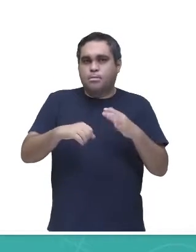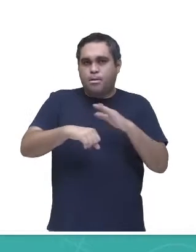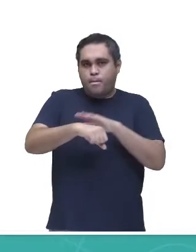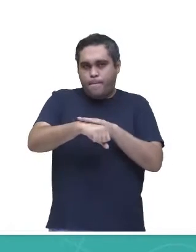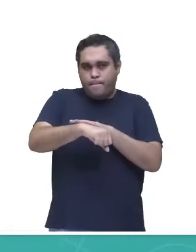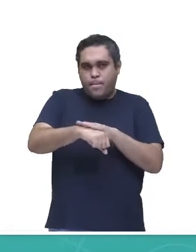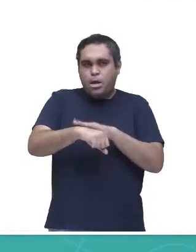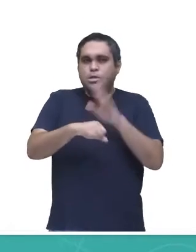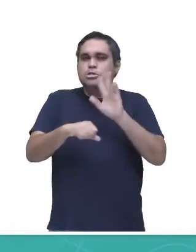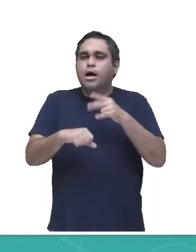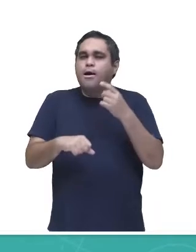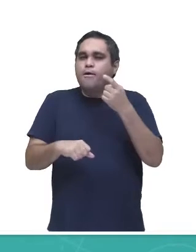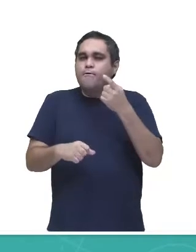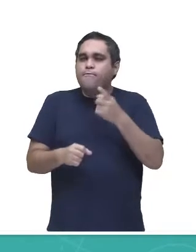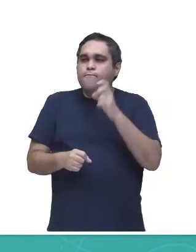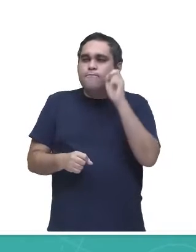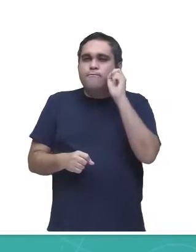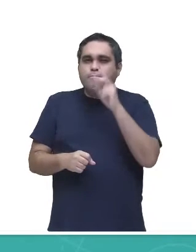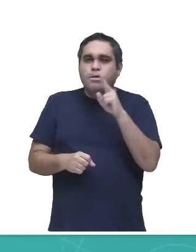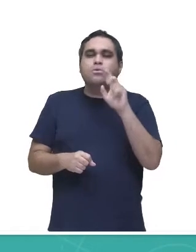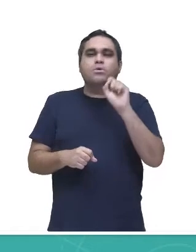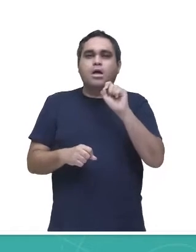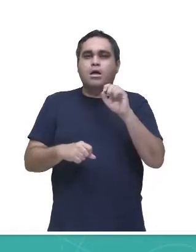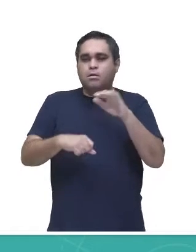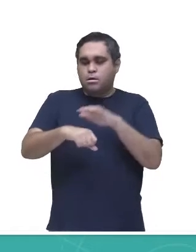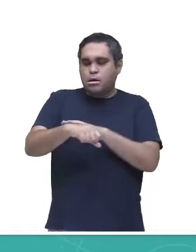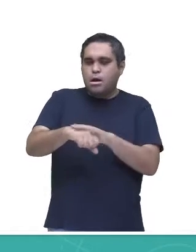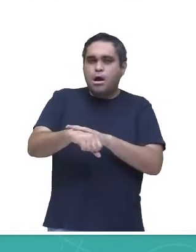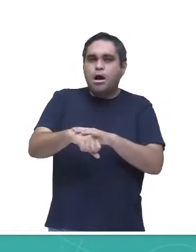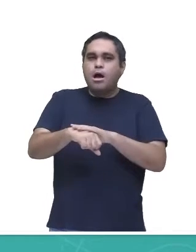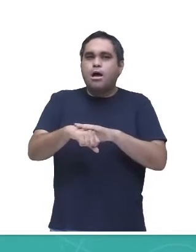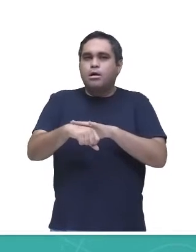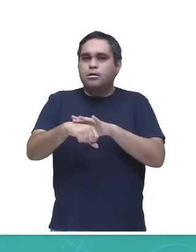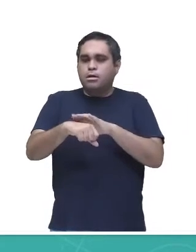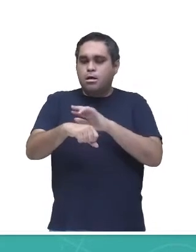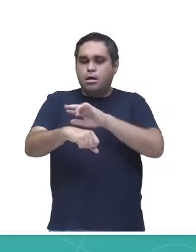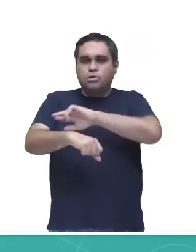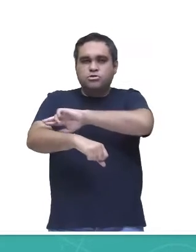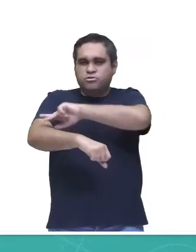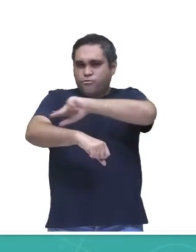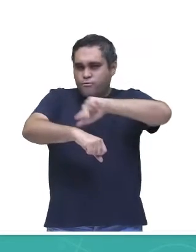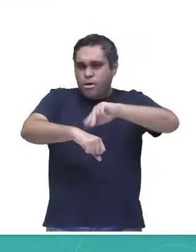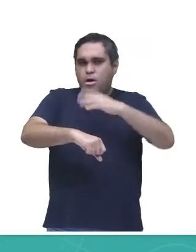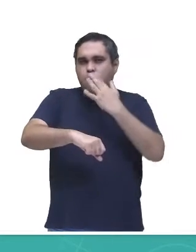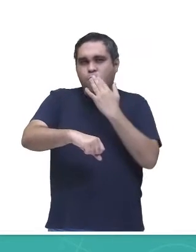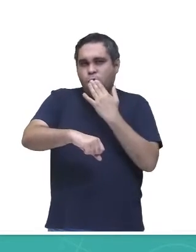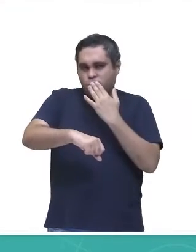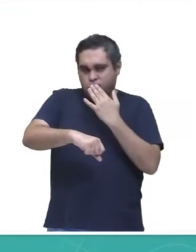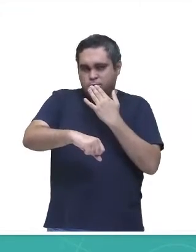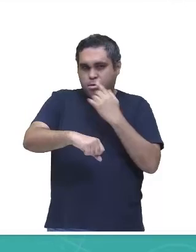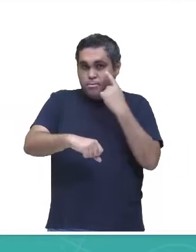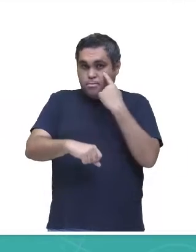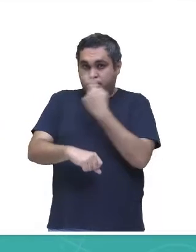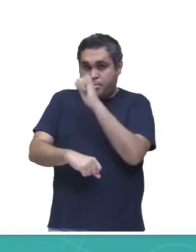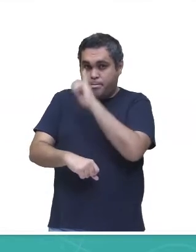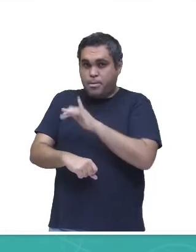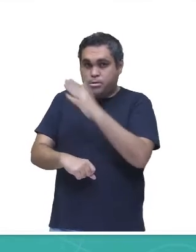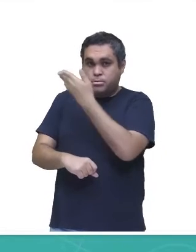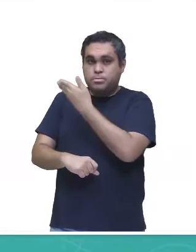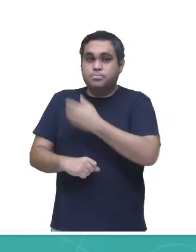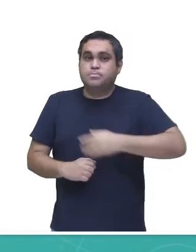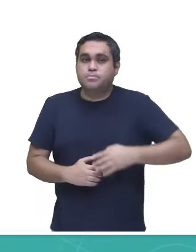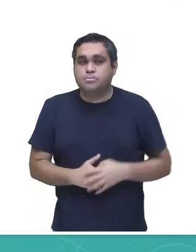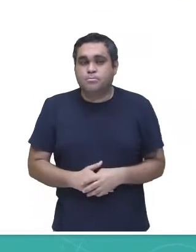temos tons de peles diferenciados, né, cores de peles diferentes. Vamos observar aí a nossa imagem? Olha